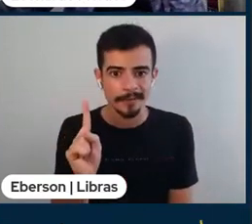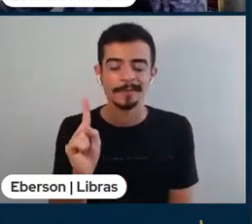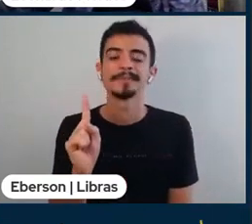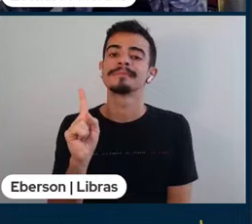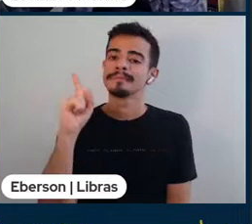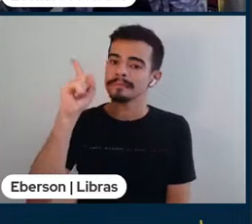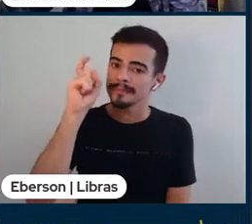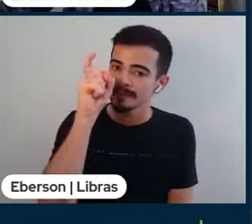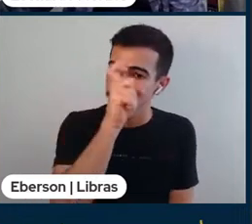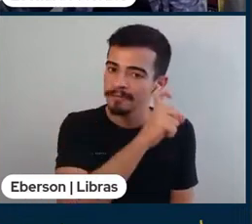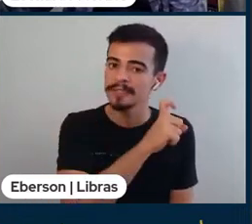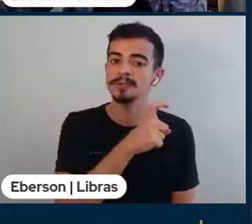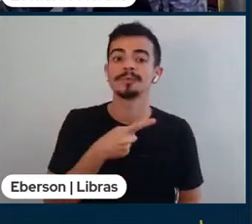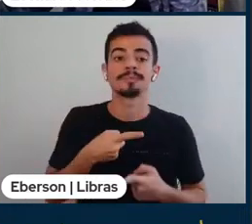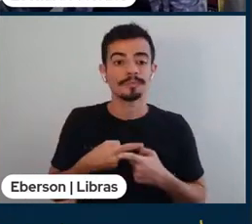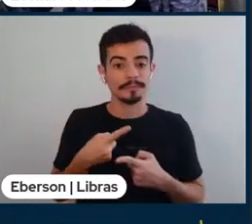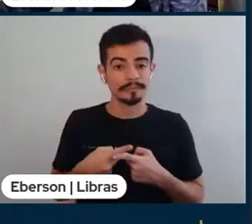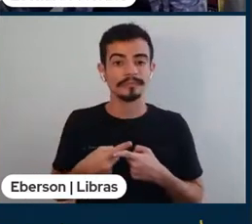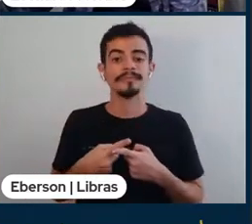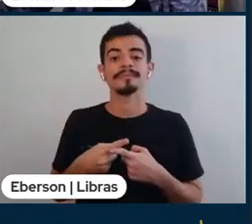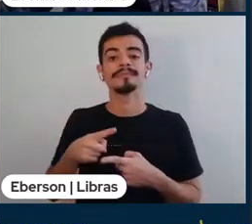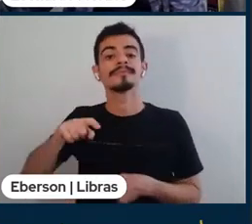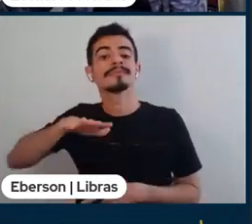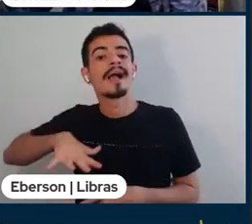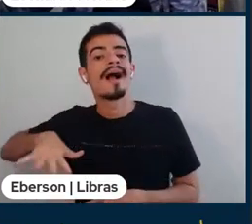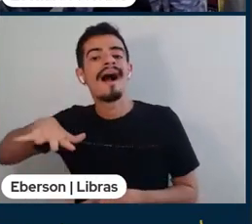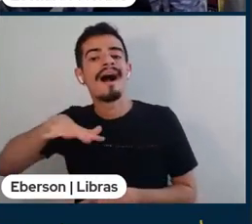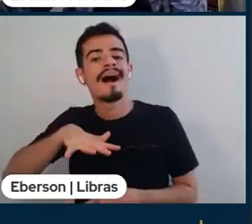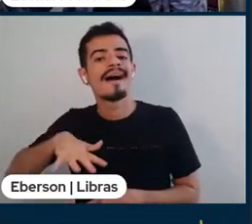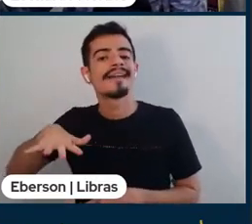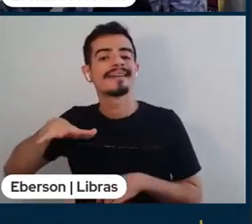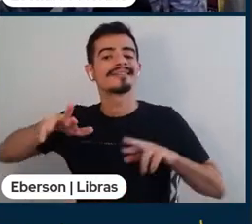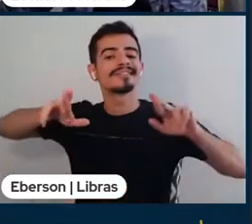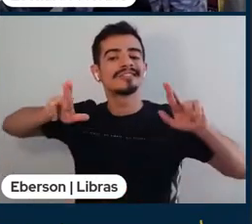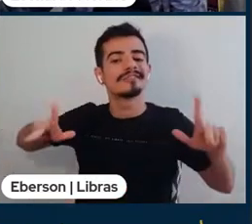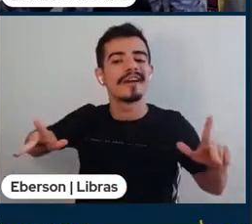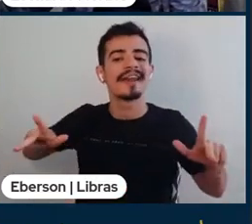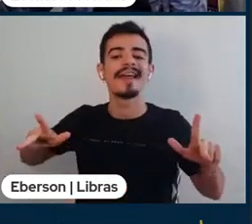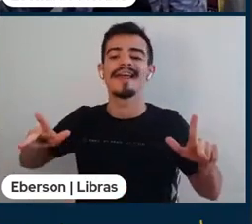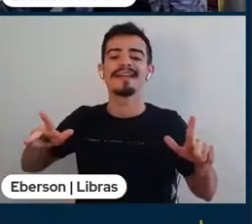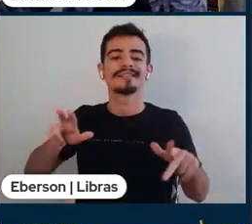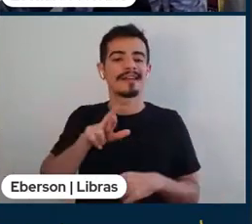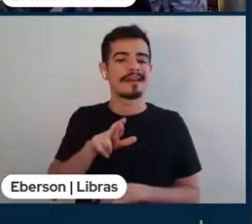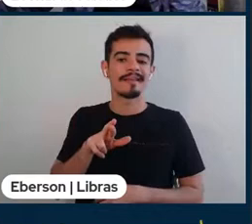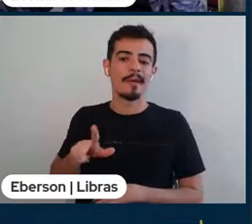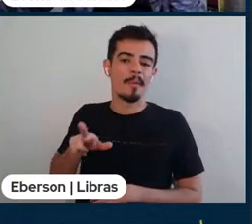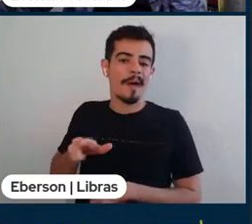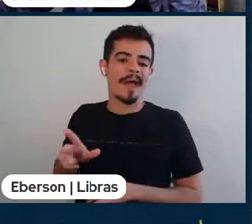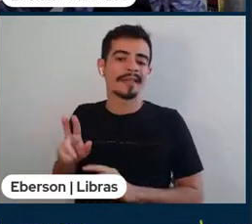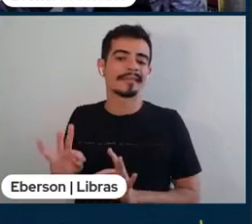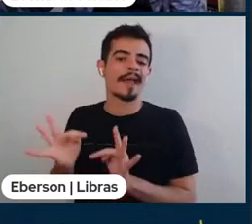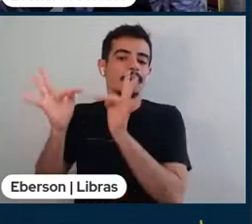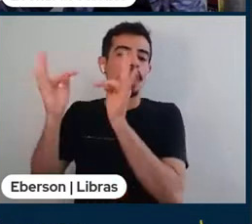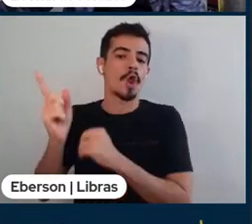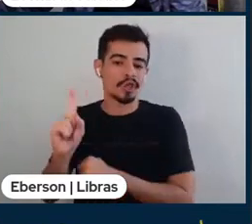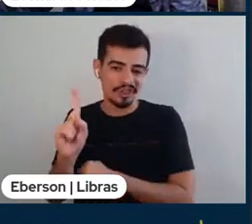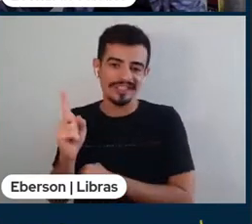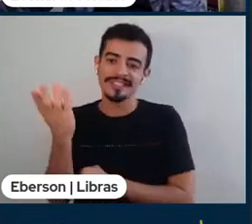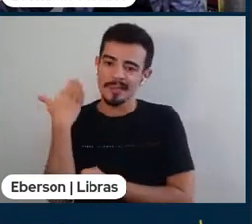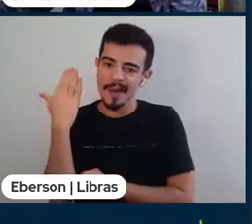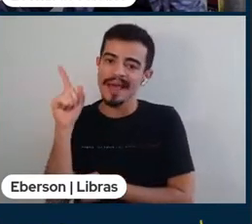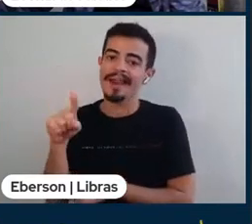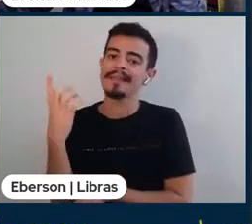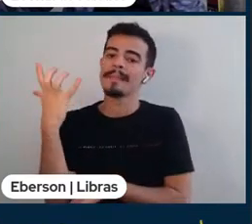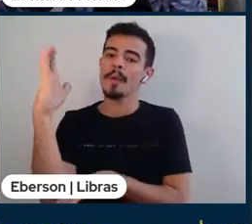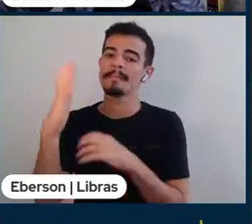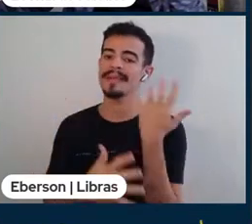difícil, porque a gente sai de uma área totalmente diferente, uma área que não é de tecnologia, aquela minha área de meio ambiente, para